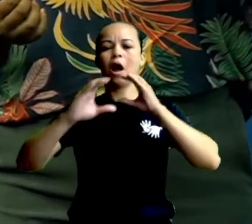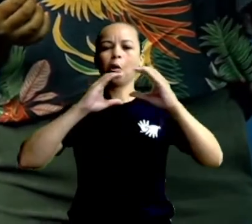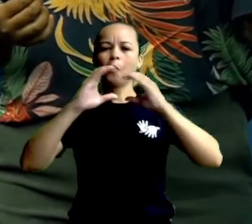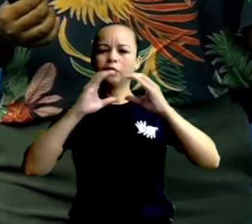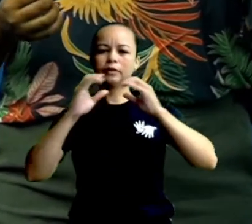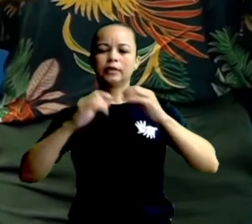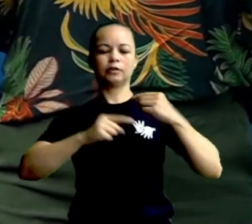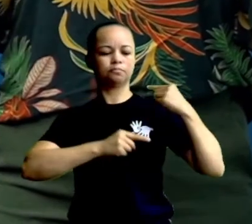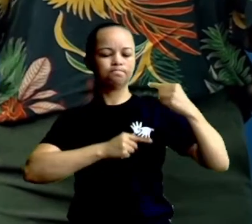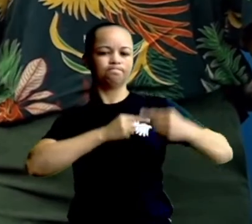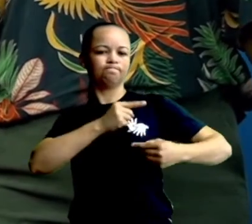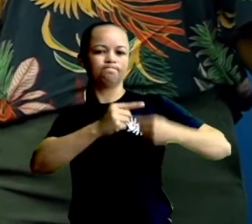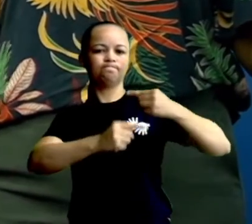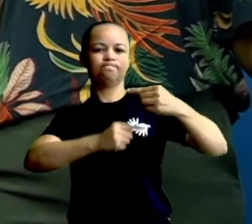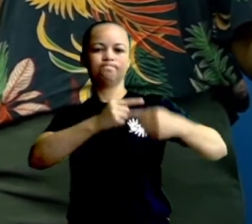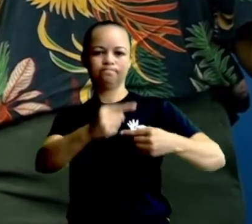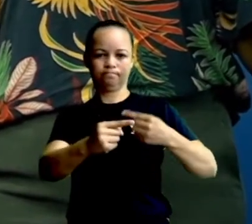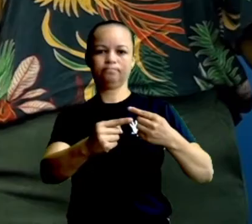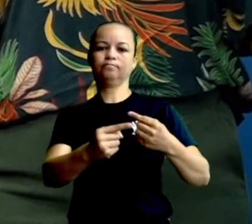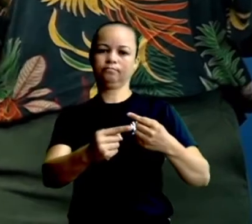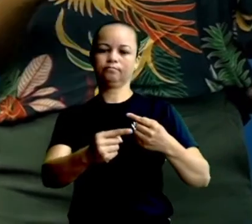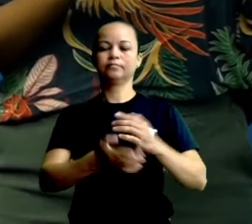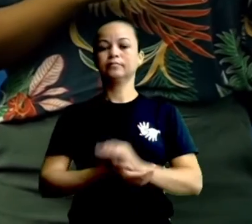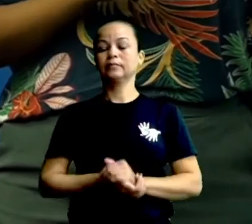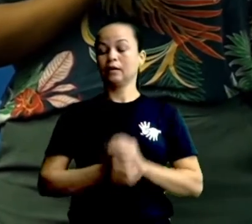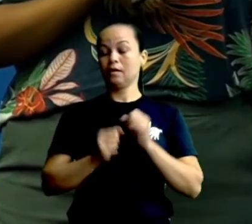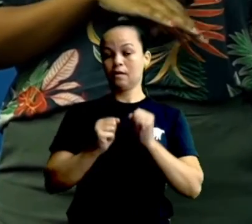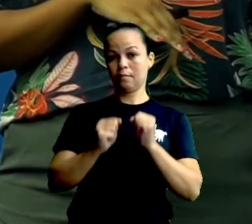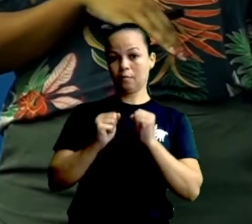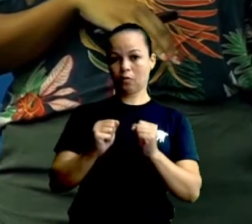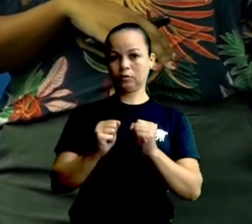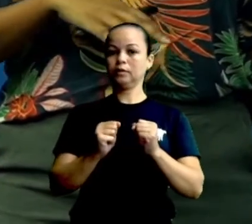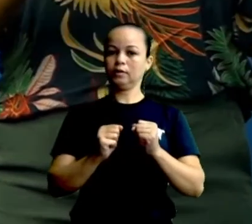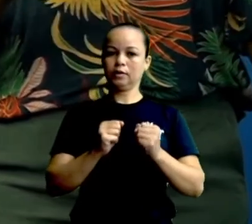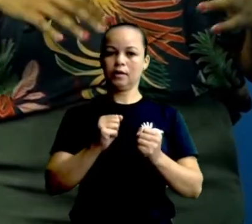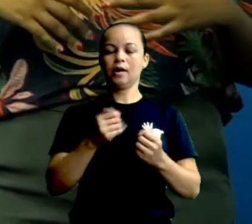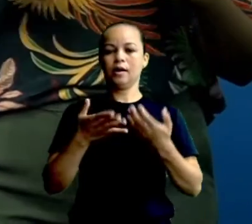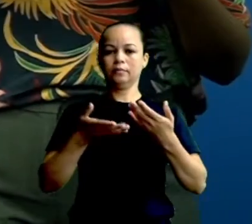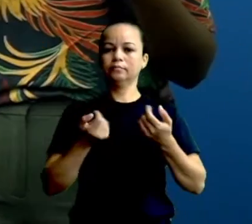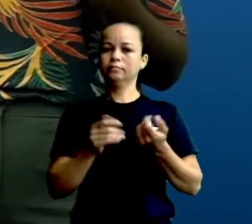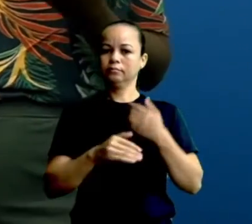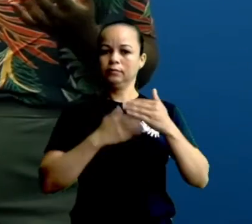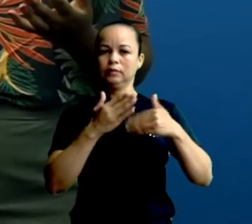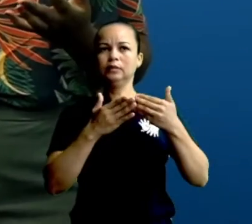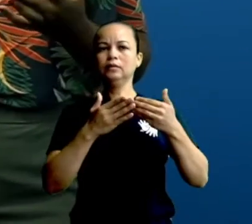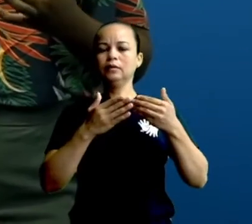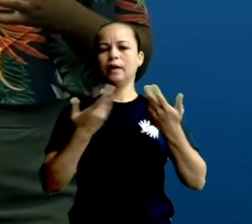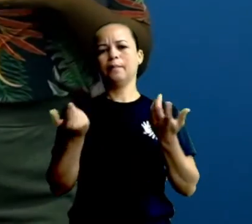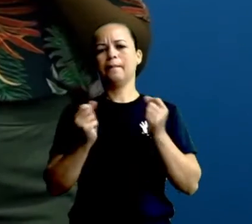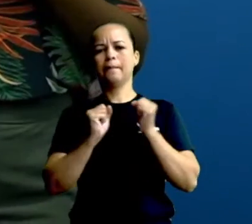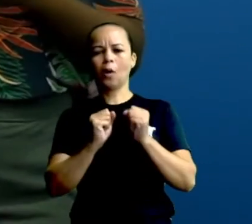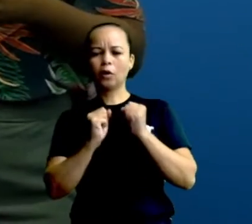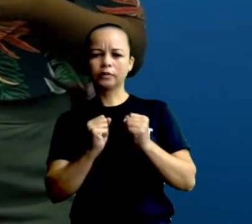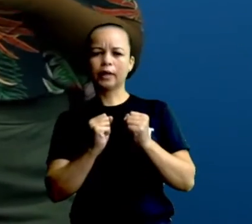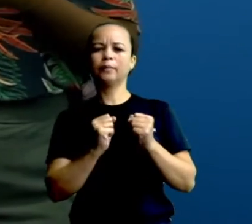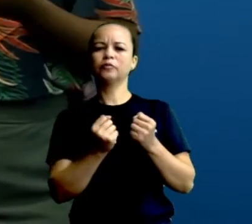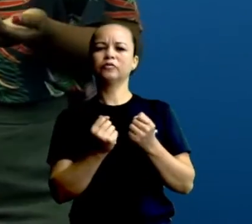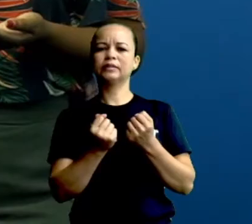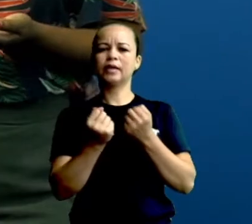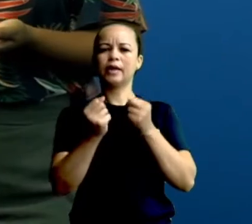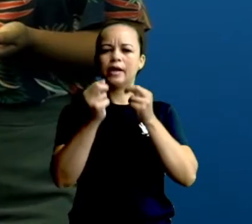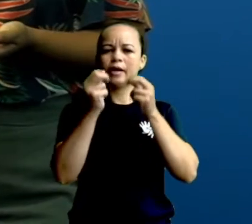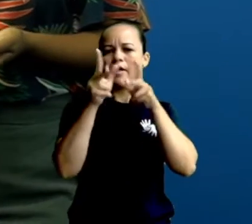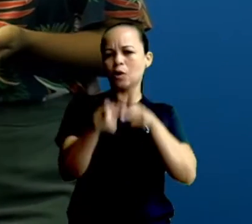comunicação de geração em geração. Que podem reproduzir, nós podemos imitar, ou